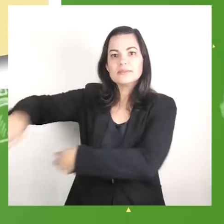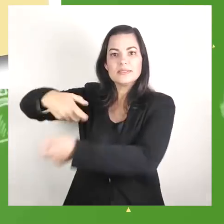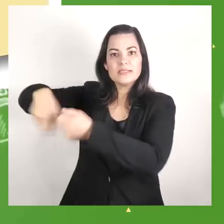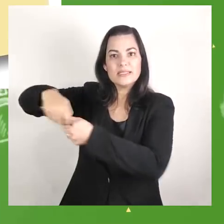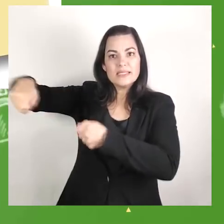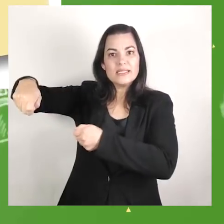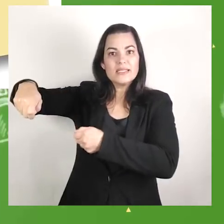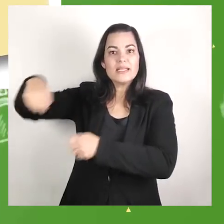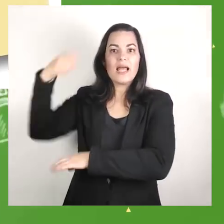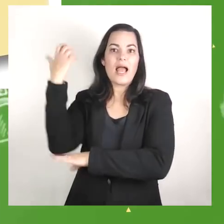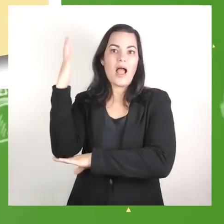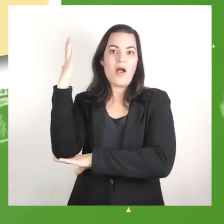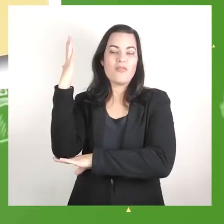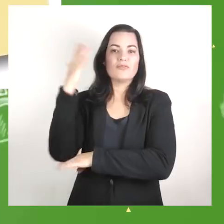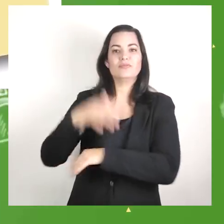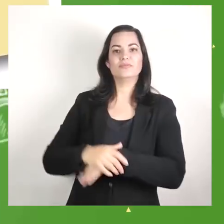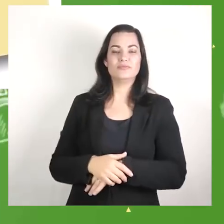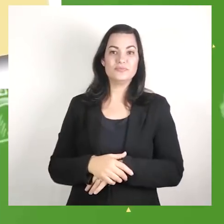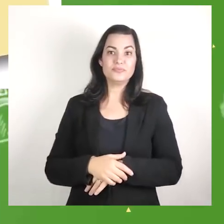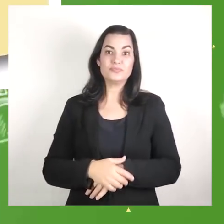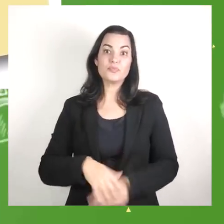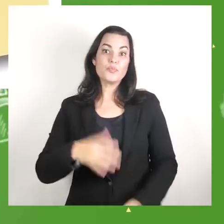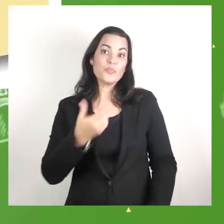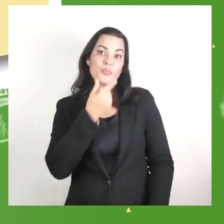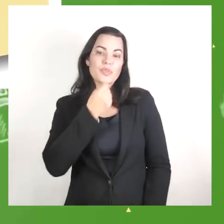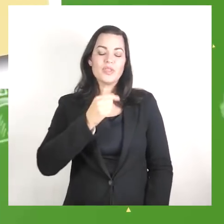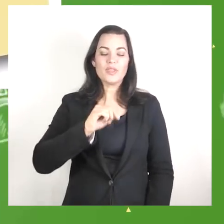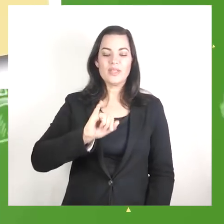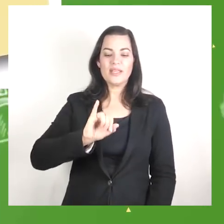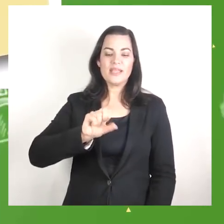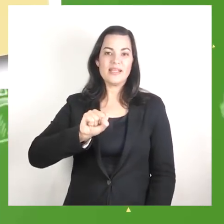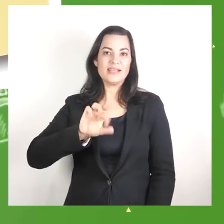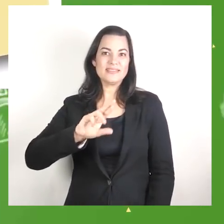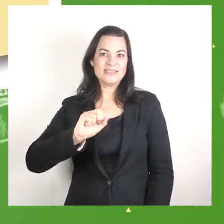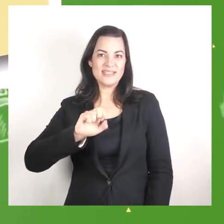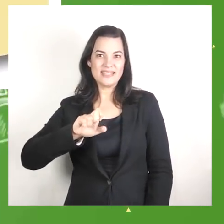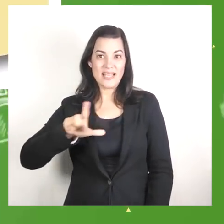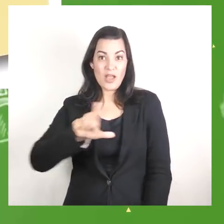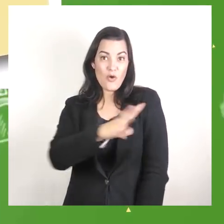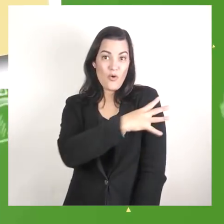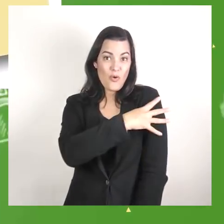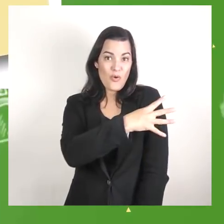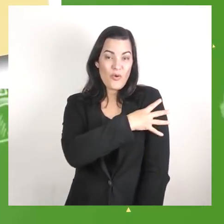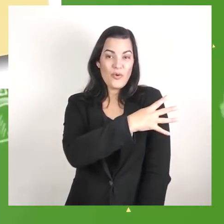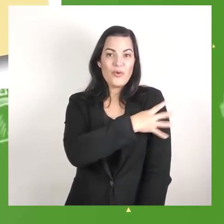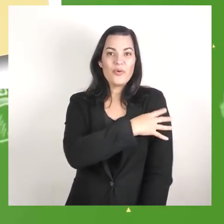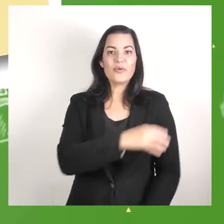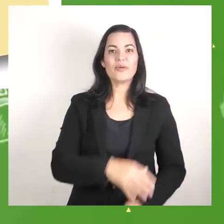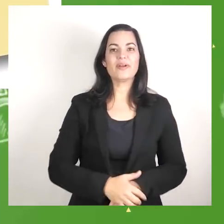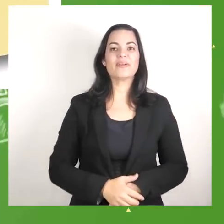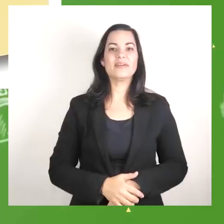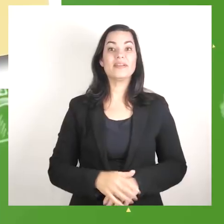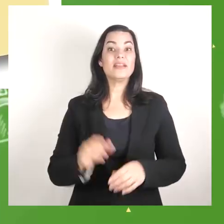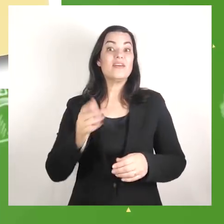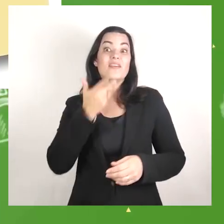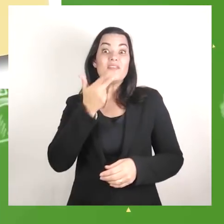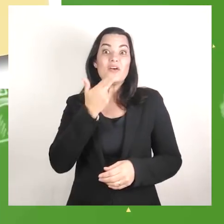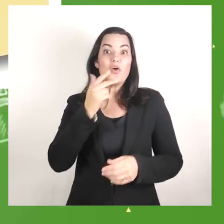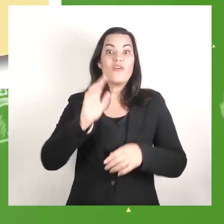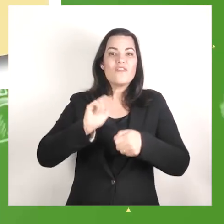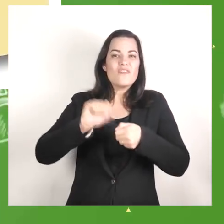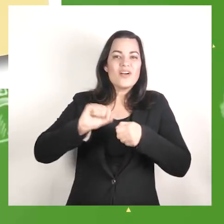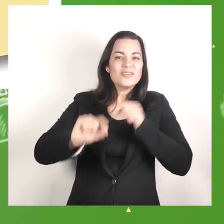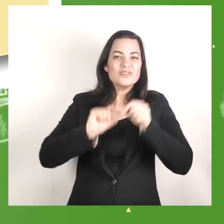marcando o caminho. O Israel, da Escola da Almeida Barbosa, do 4º ano, disse que faria um avião